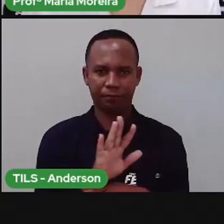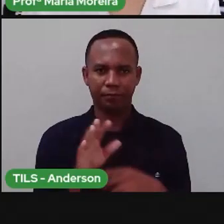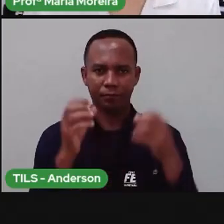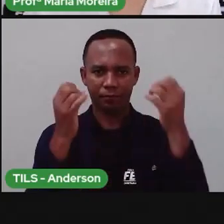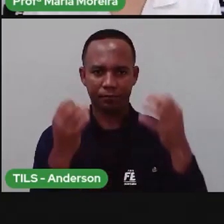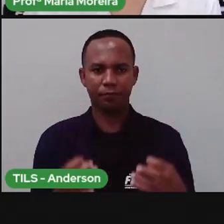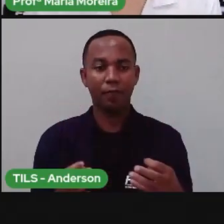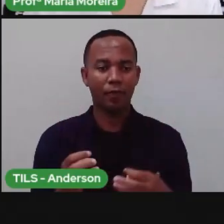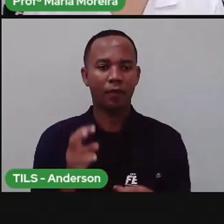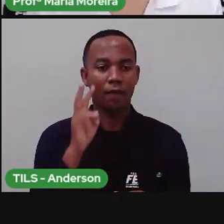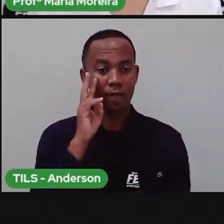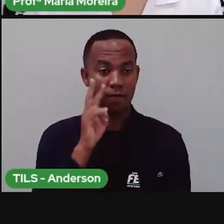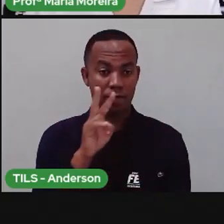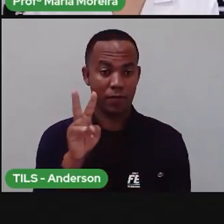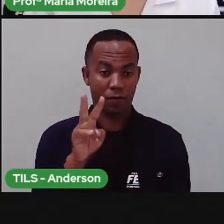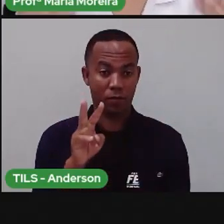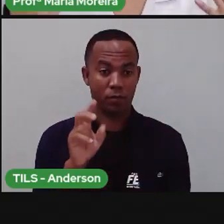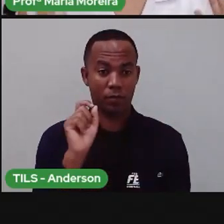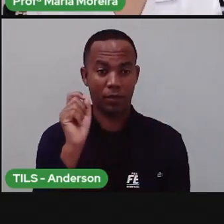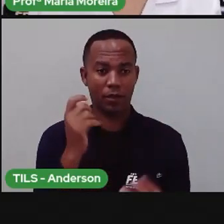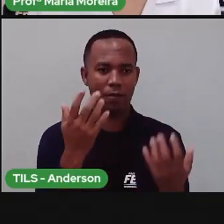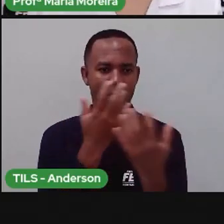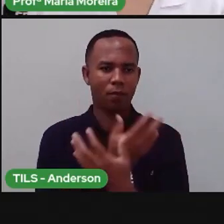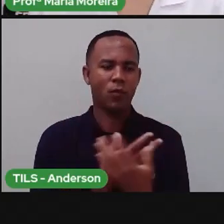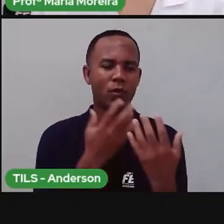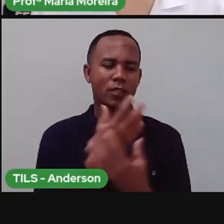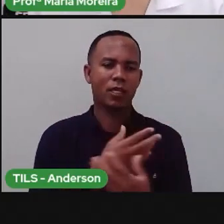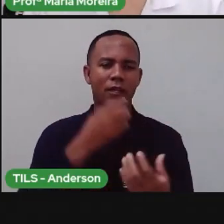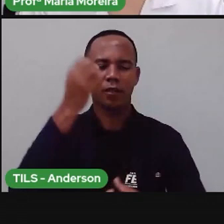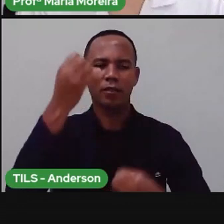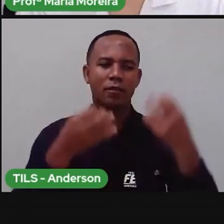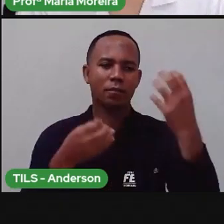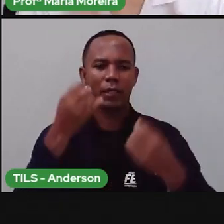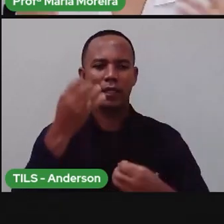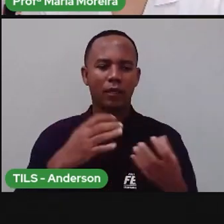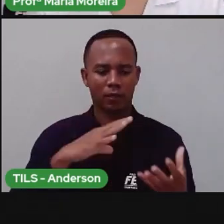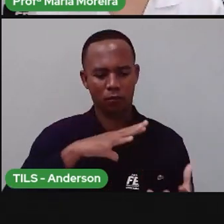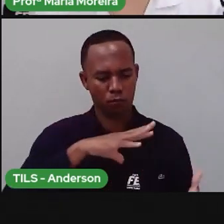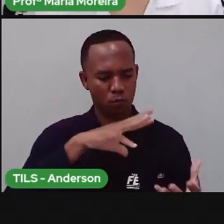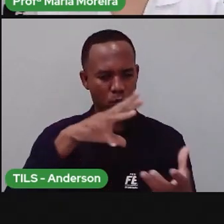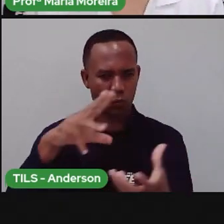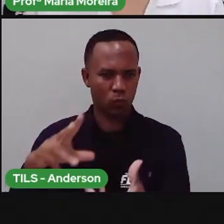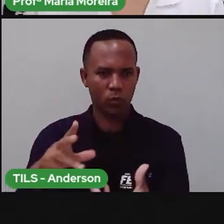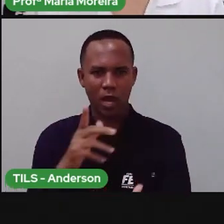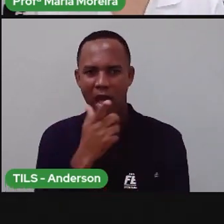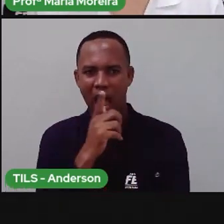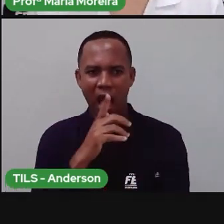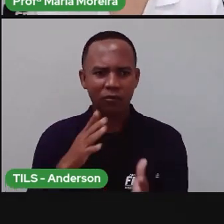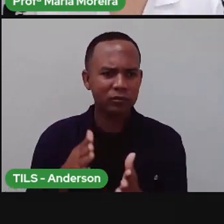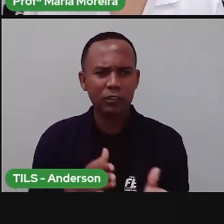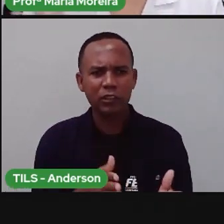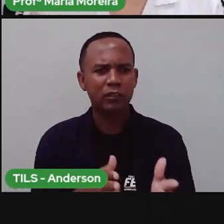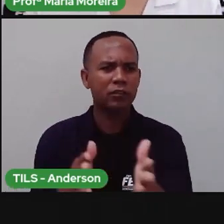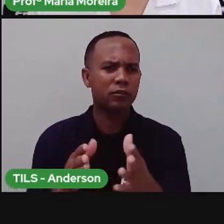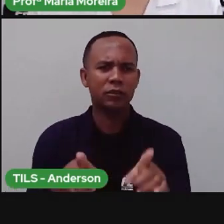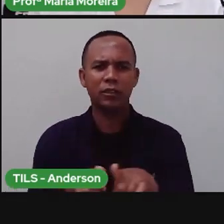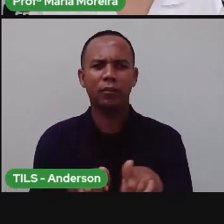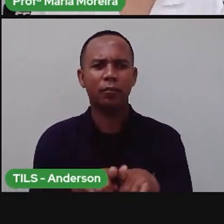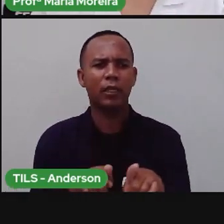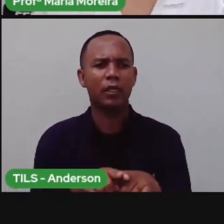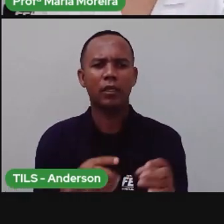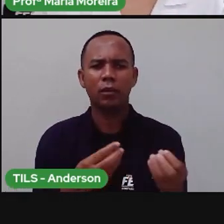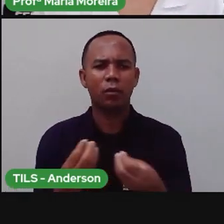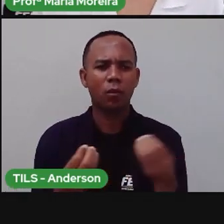Viram que música bacana que vem falando aí sobre o nosso planeta, sobre as águas do nosso planeta? E aí a Pró já falou, né,